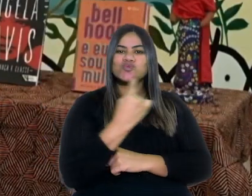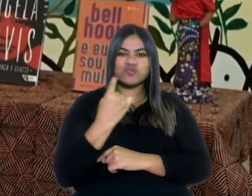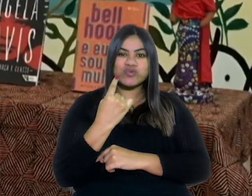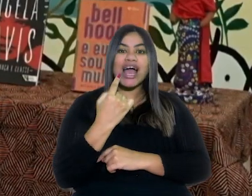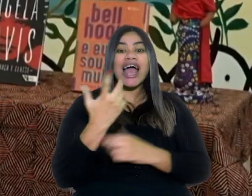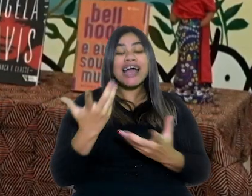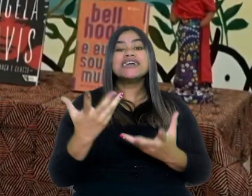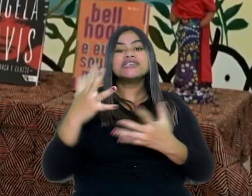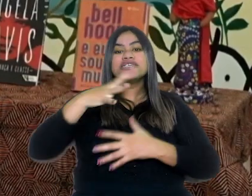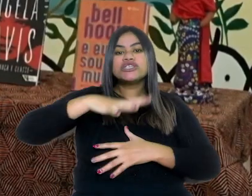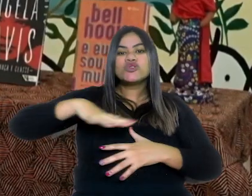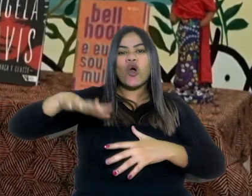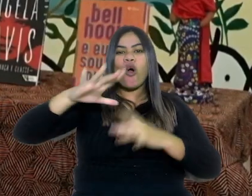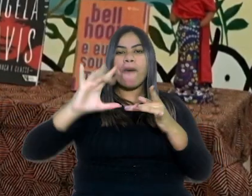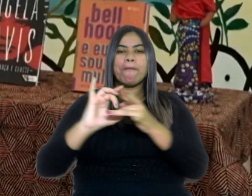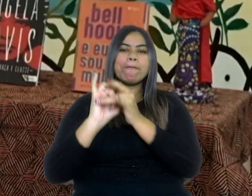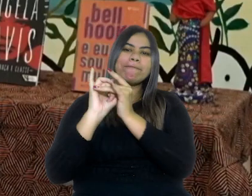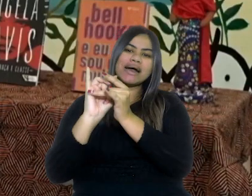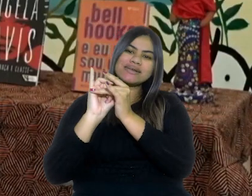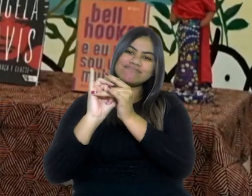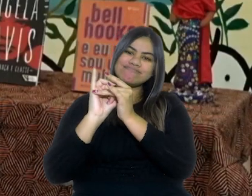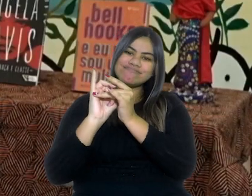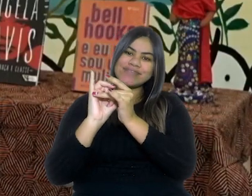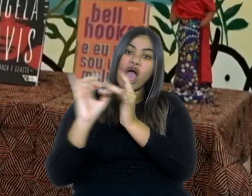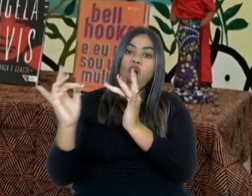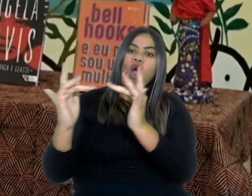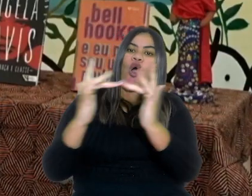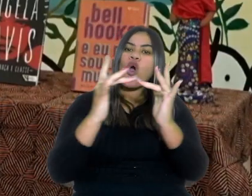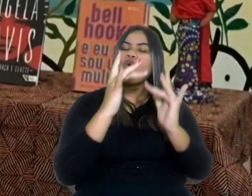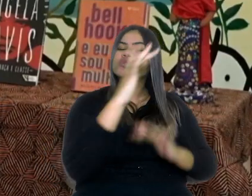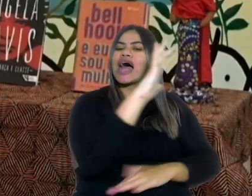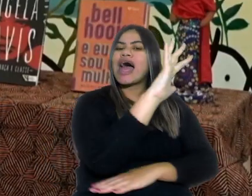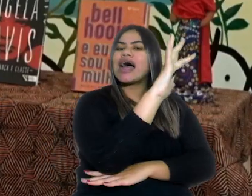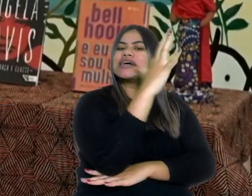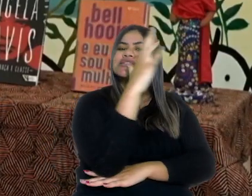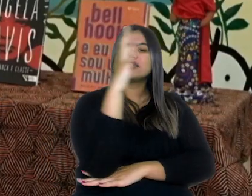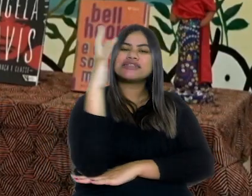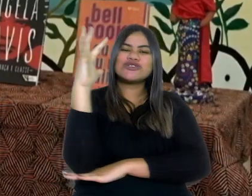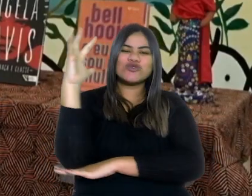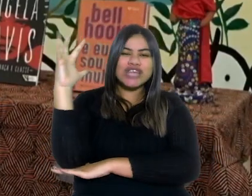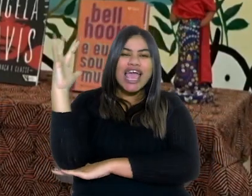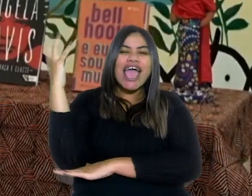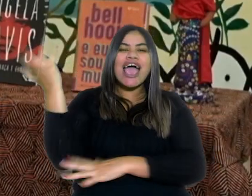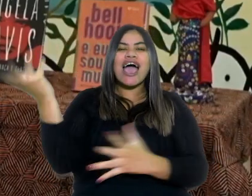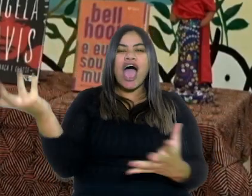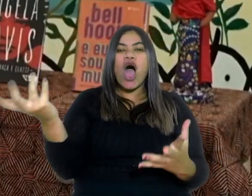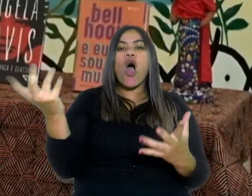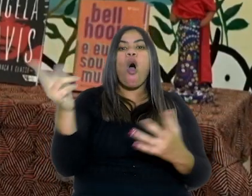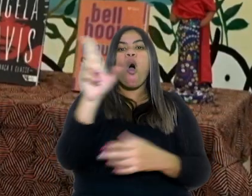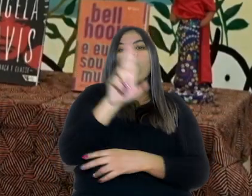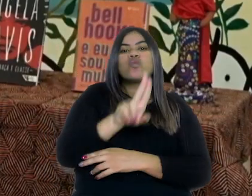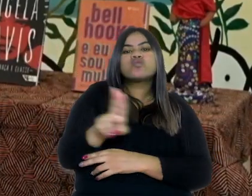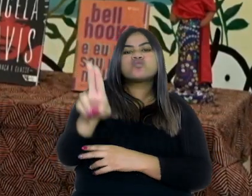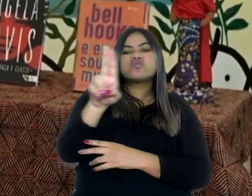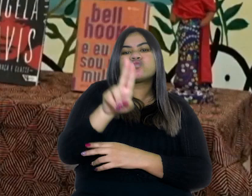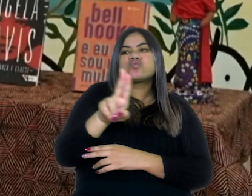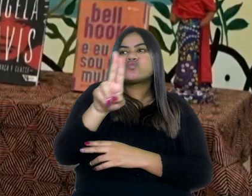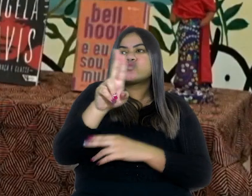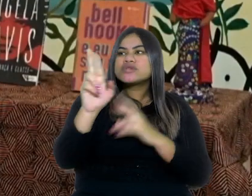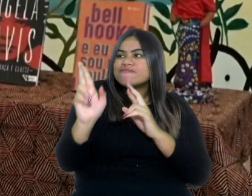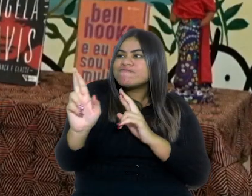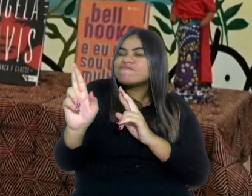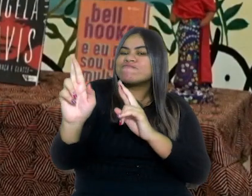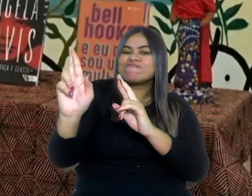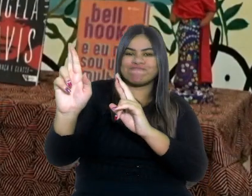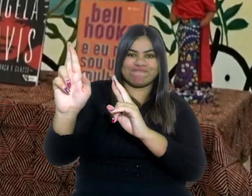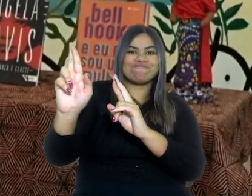era uma coletividade, era uma perspectiva muito mais coletiva e global de contato com a